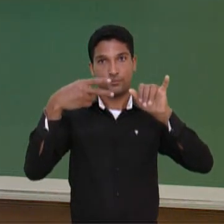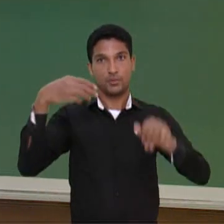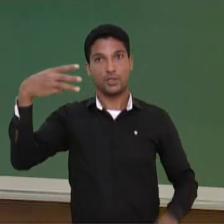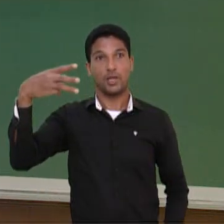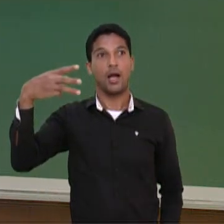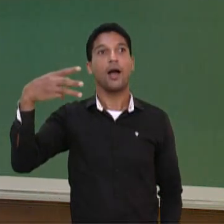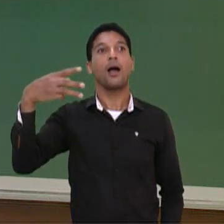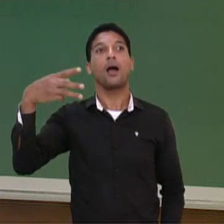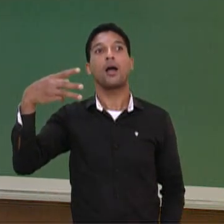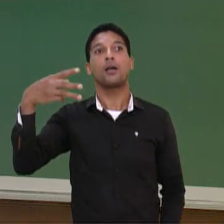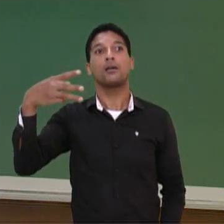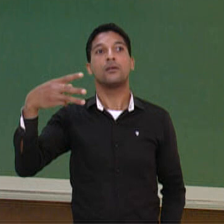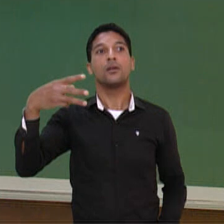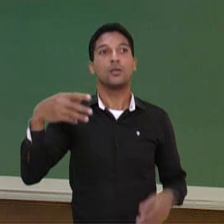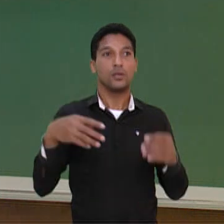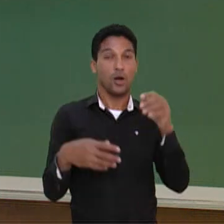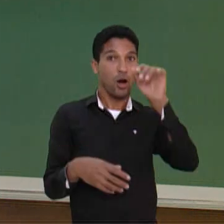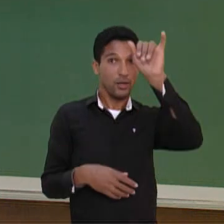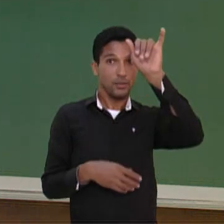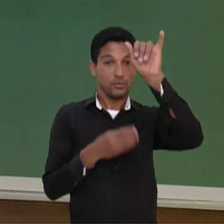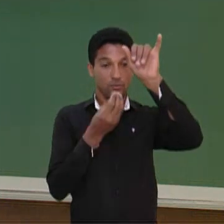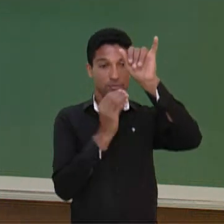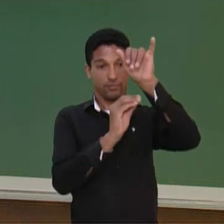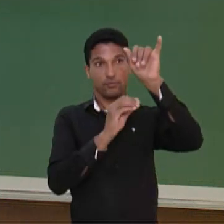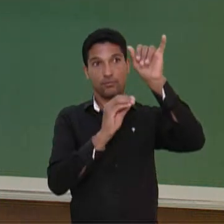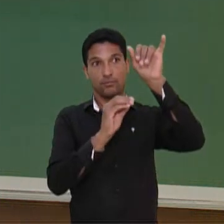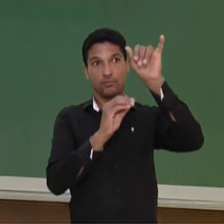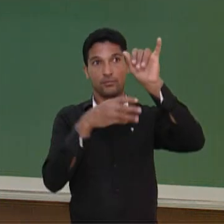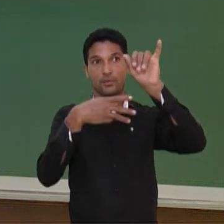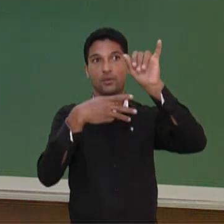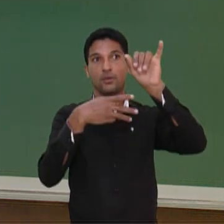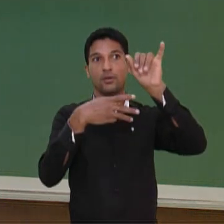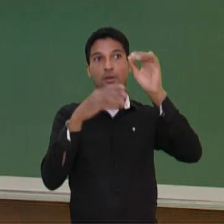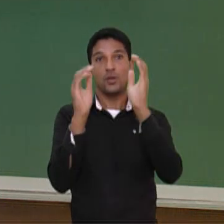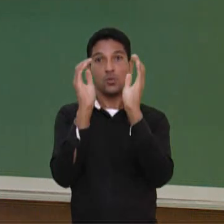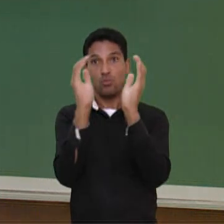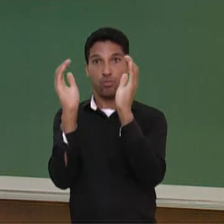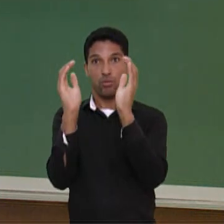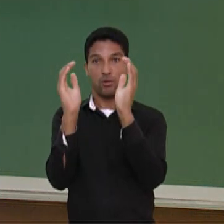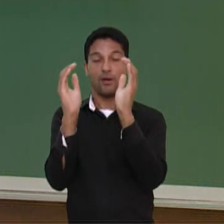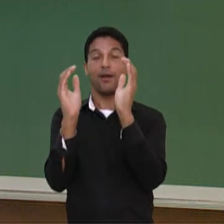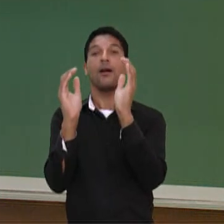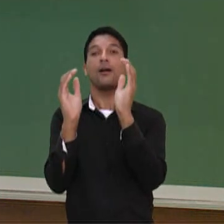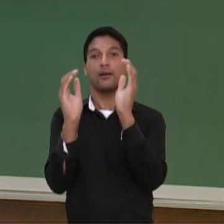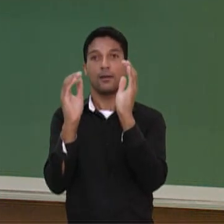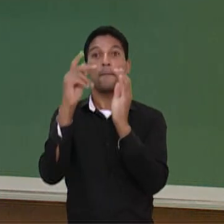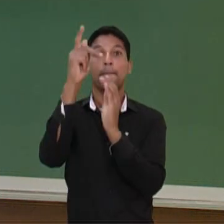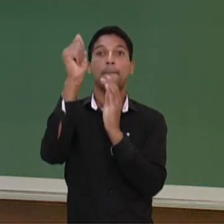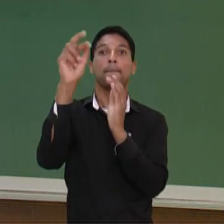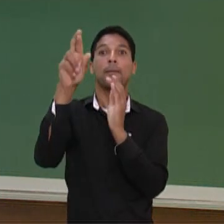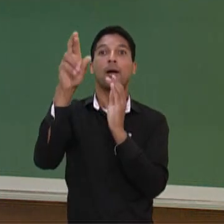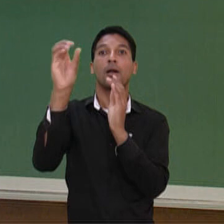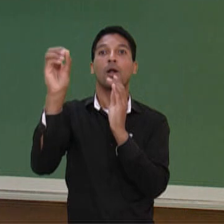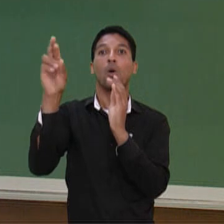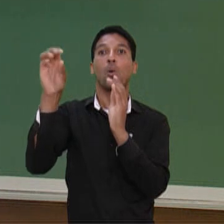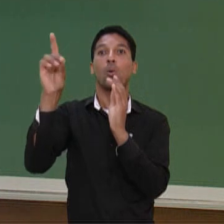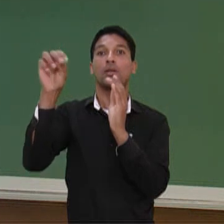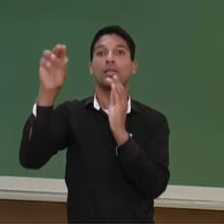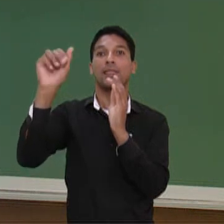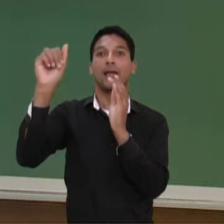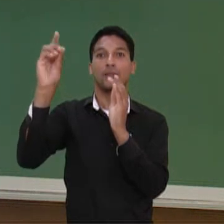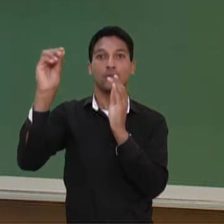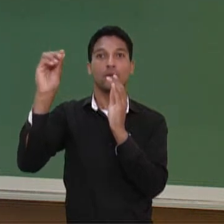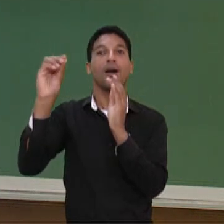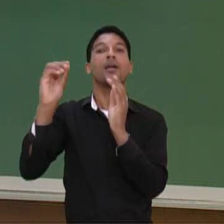Preenchi a minha tabela aqui, né? E vou escrever o meu parzinho ordenado, ok? Então agora eu vou deixar um tempinho